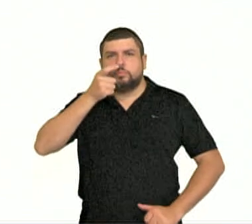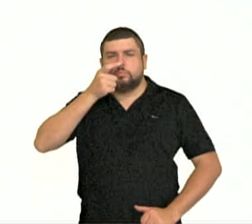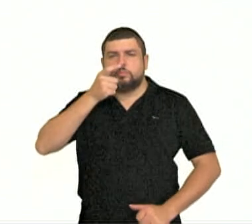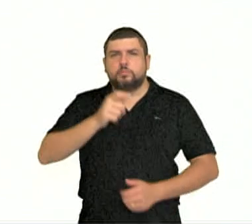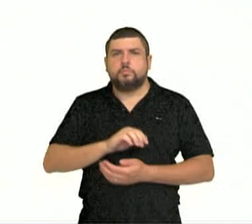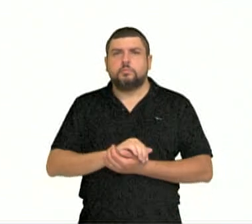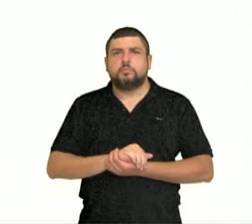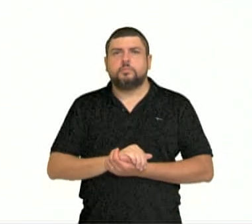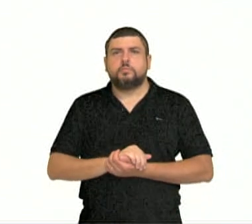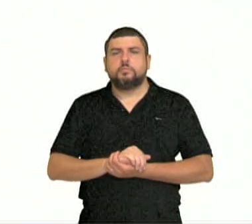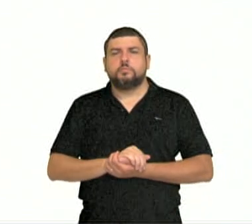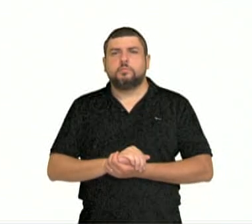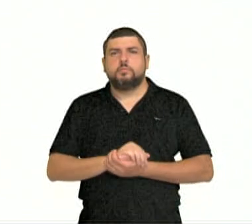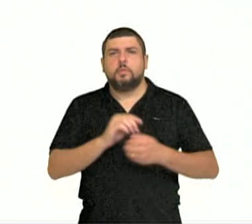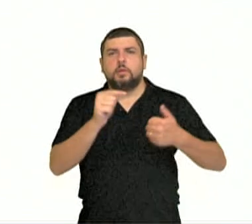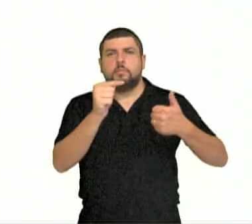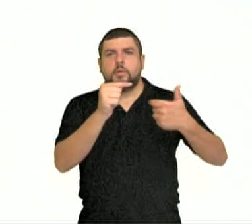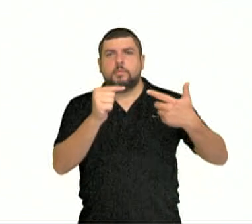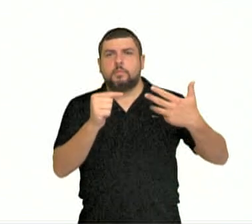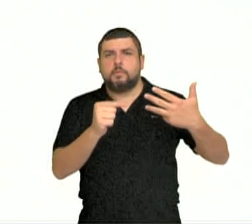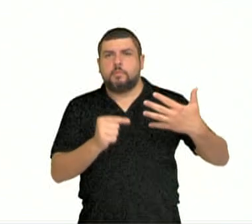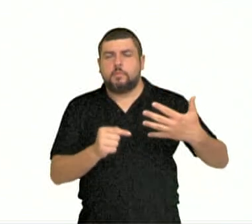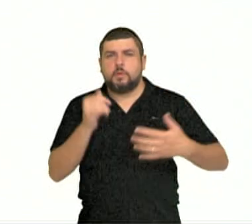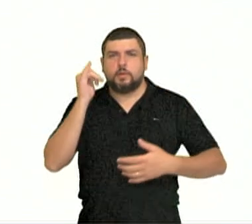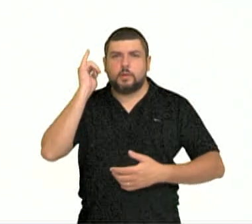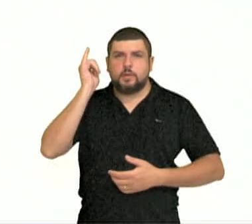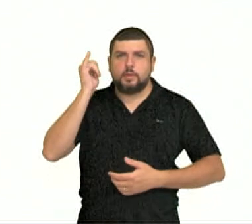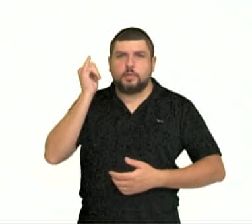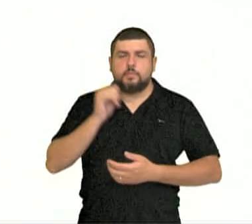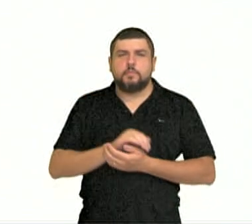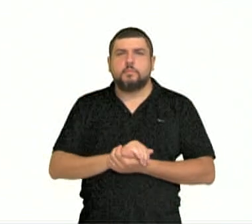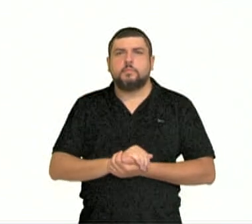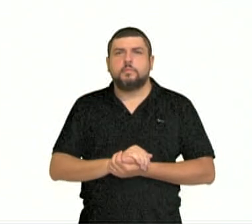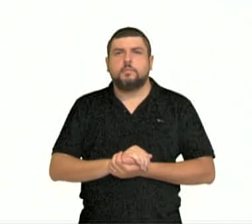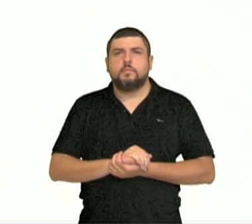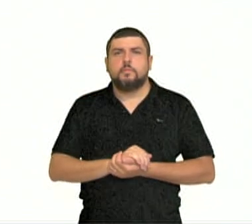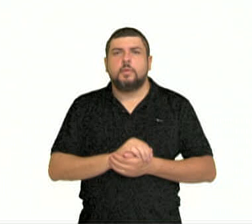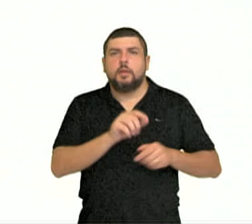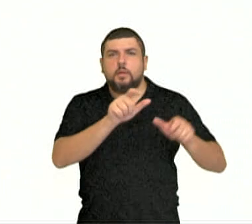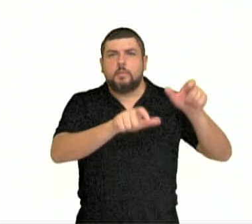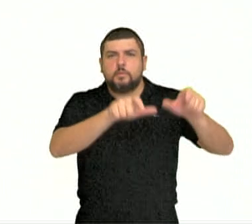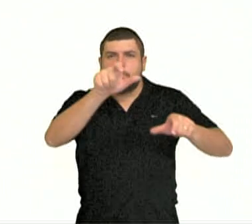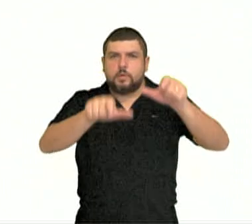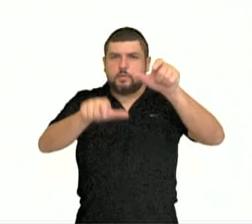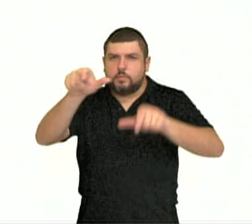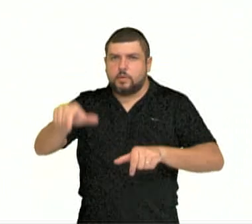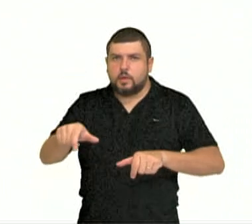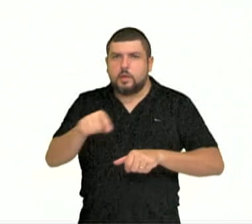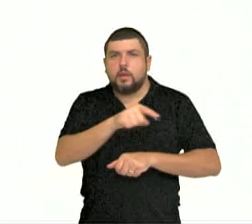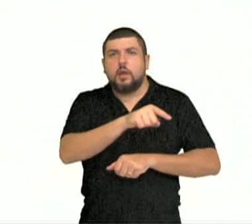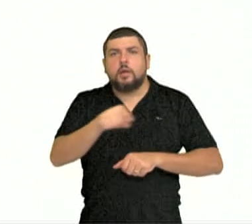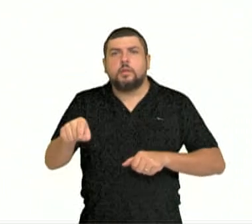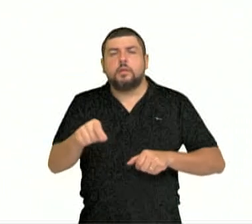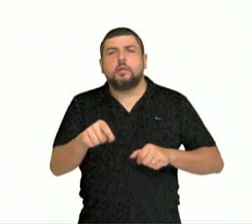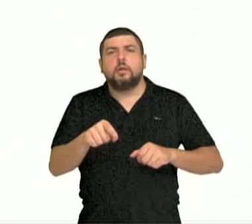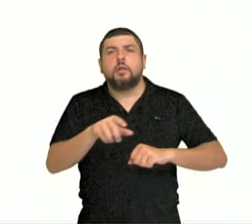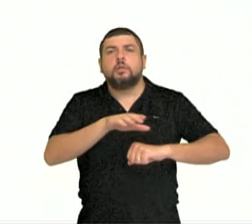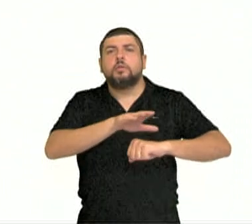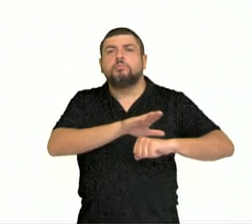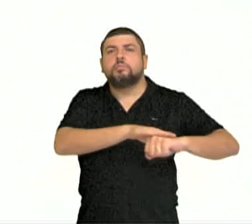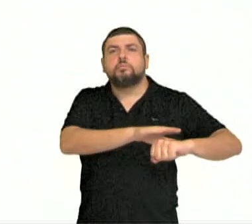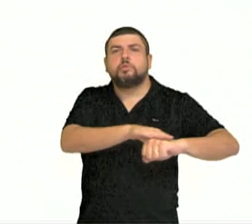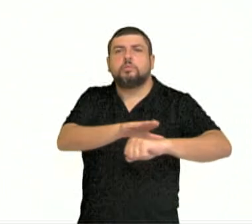Elementos que fazem parte da narrativa. Vamos lá. Personagens é quem vive a história, né? Então, desenvolve ali as